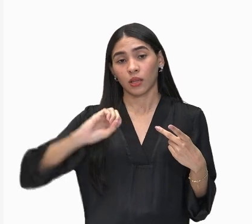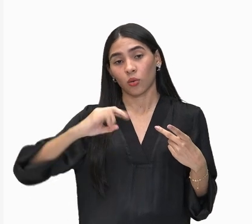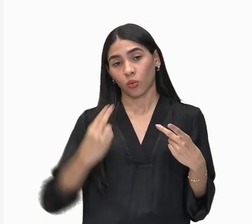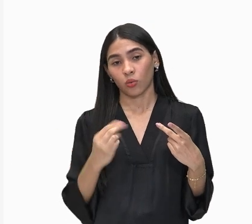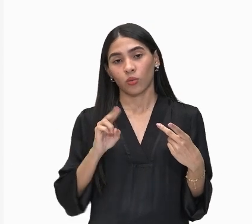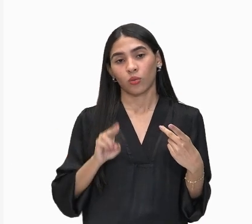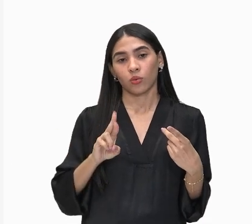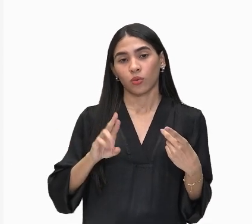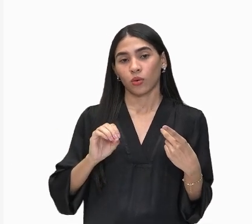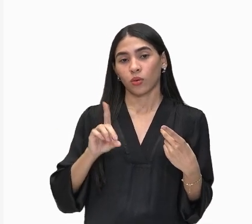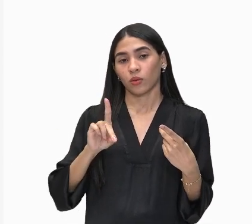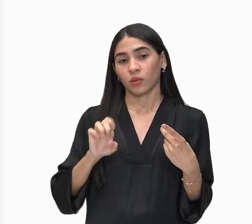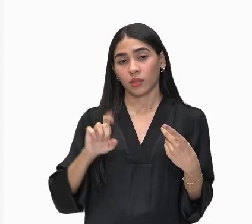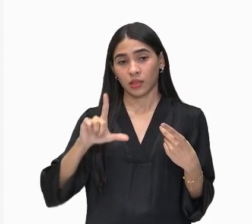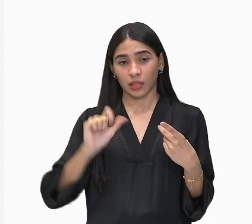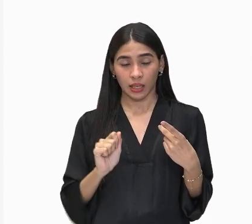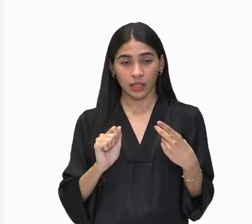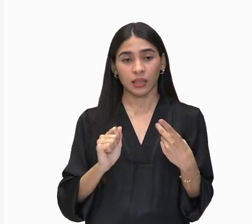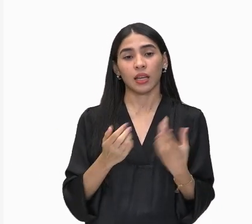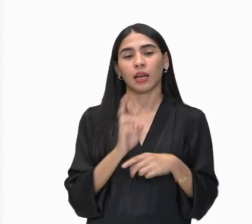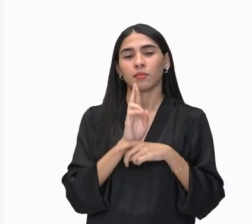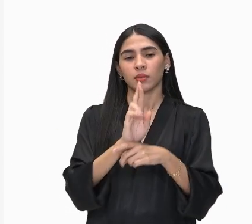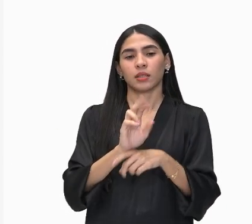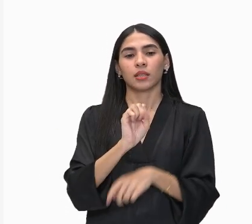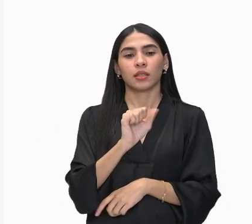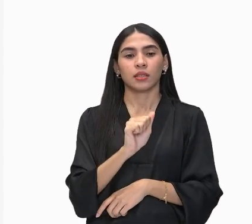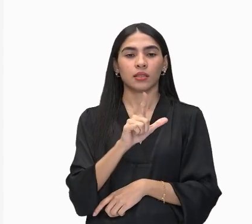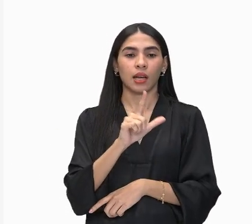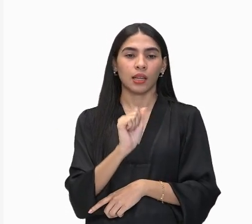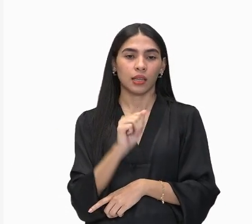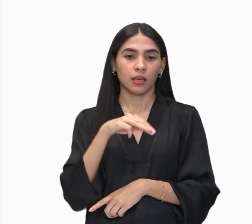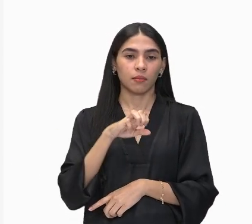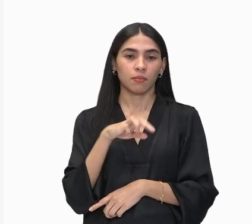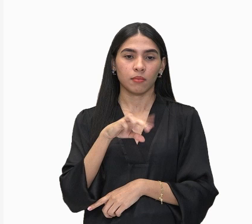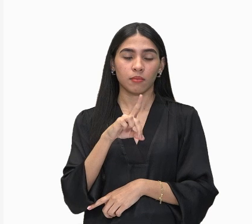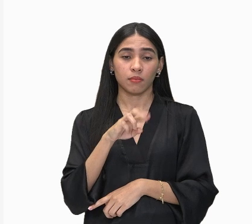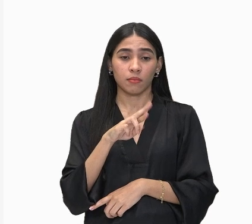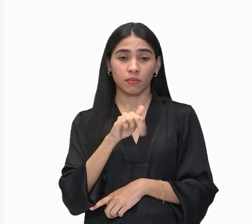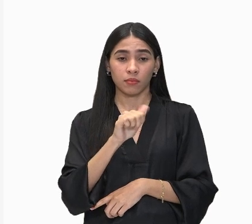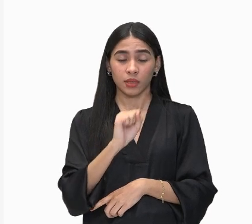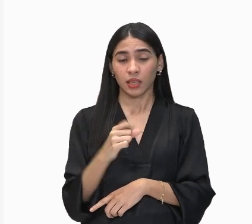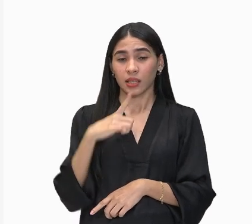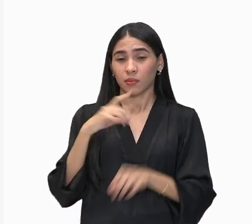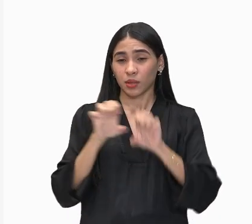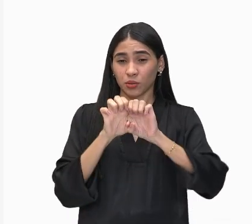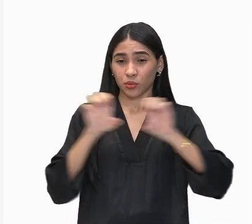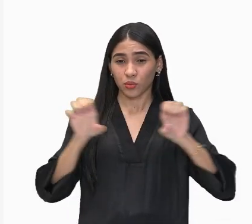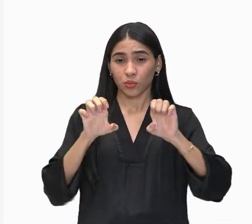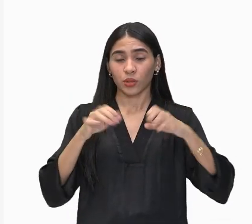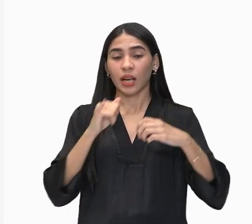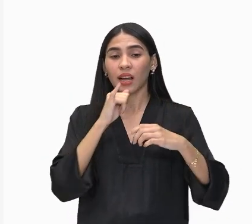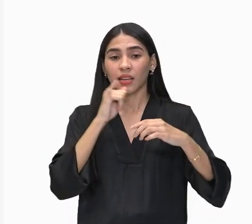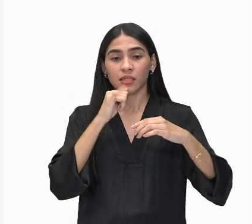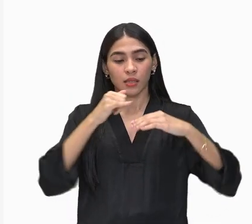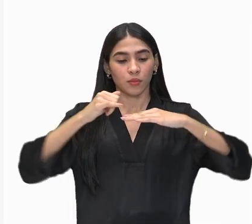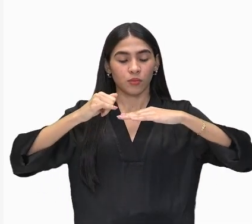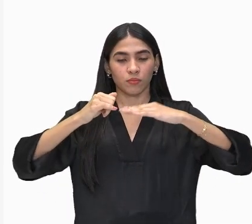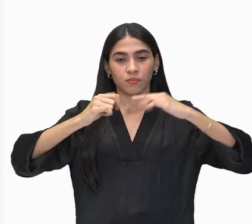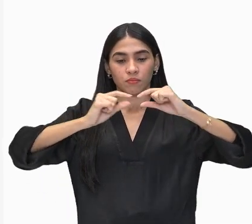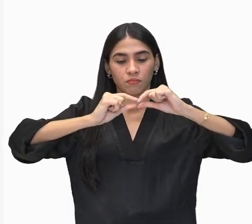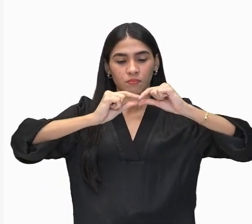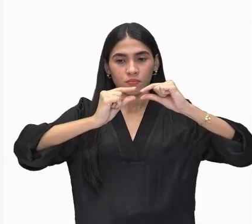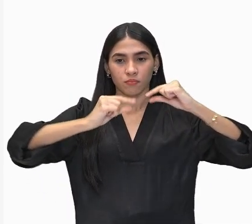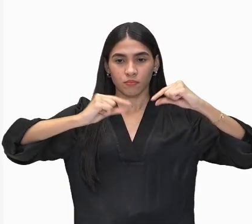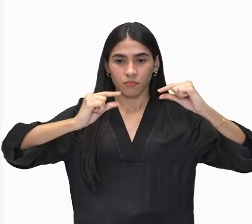em relação aos sapos e rãs, possui uma estrutura mais alongada do corpo e as